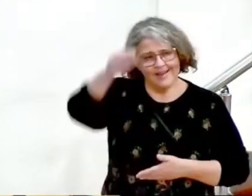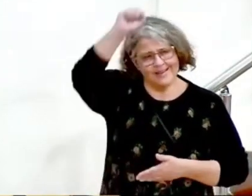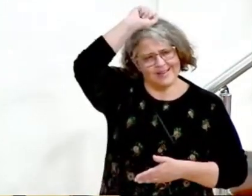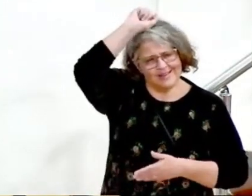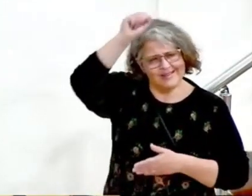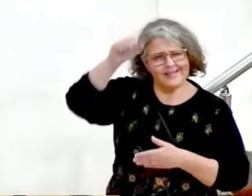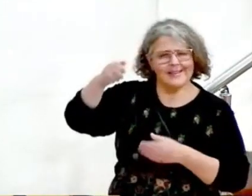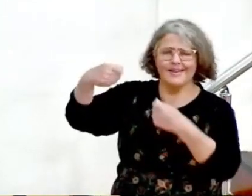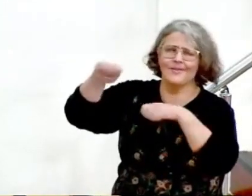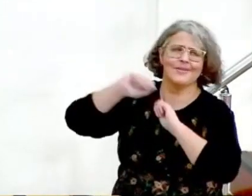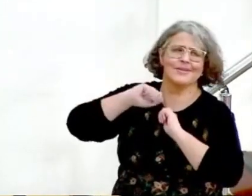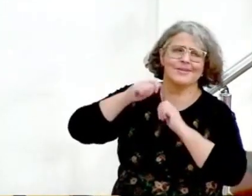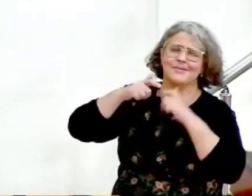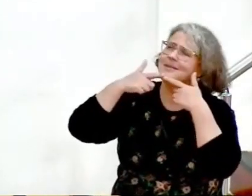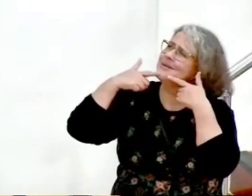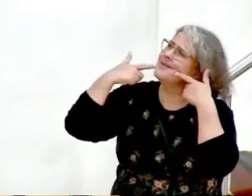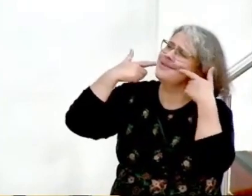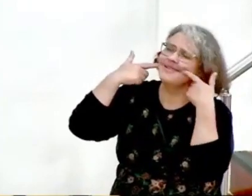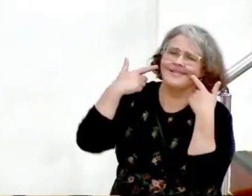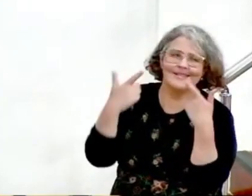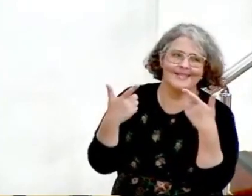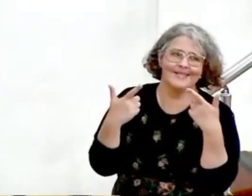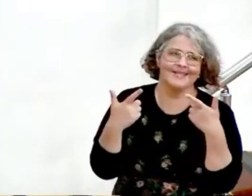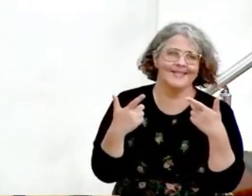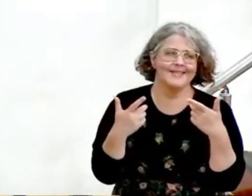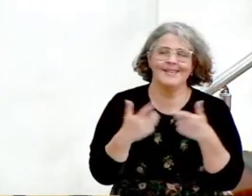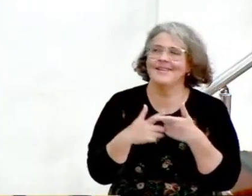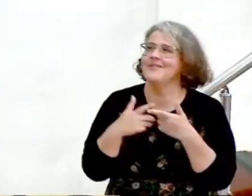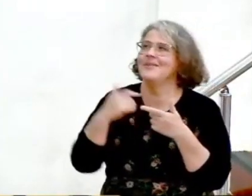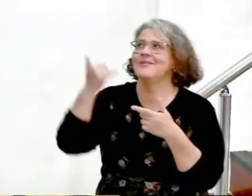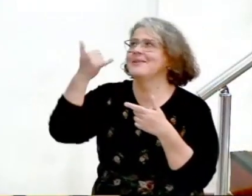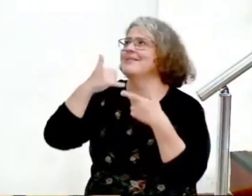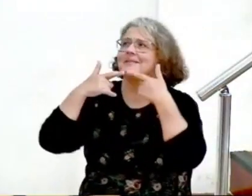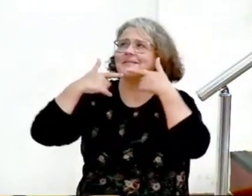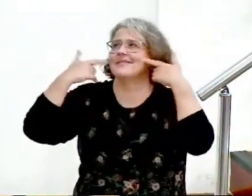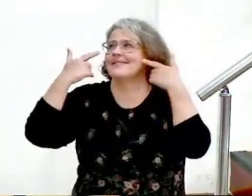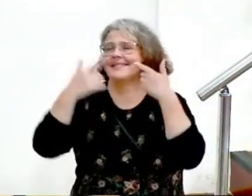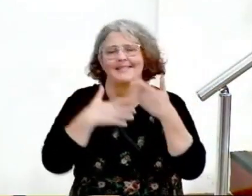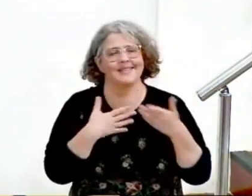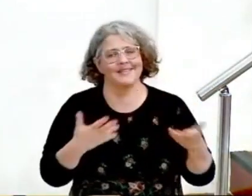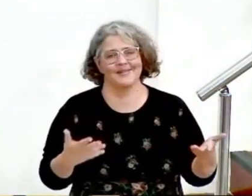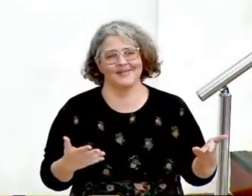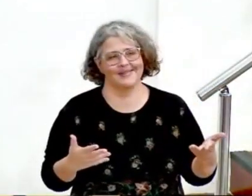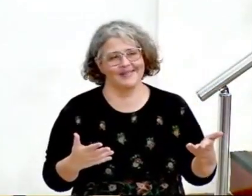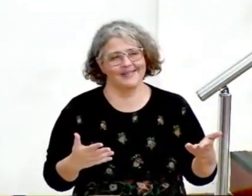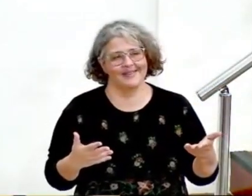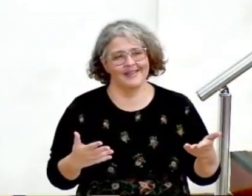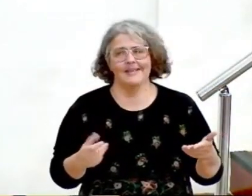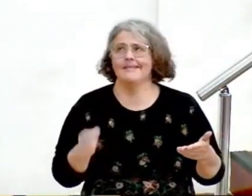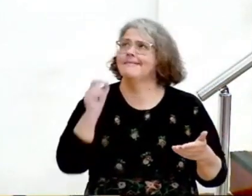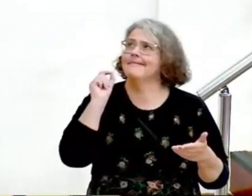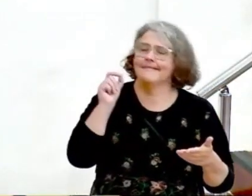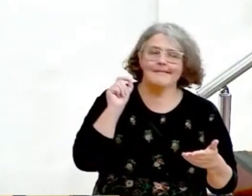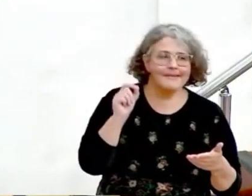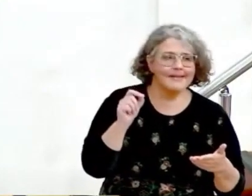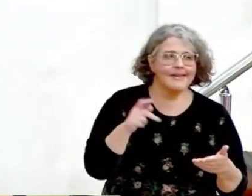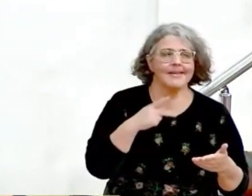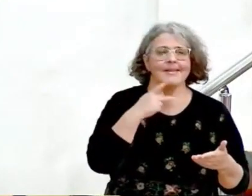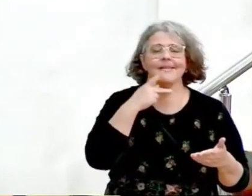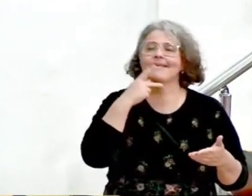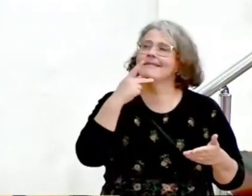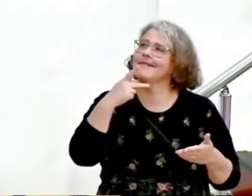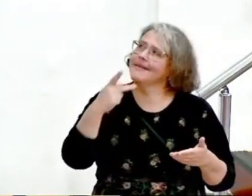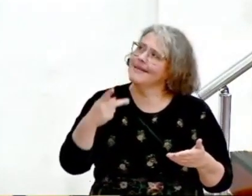que ouvir isso vai rir-se juntamente comigo. E acrescentou: Quem teria dito a Abraão que